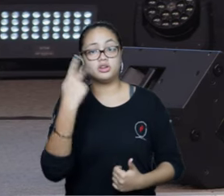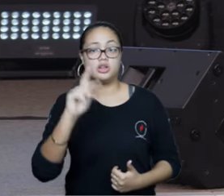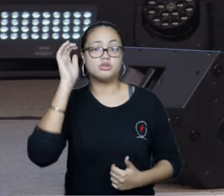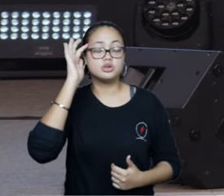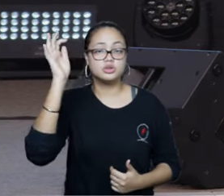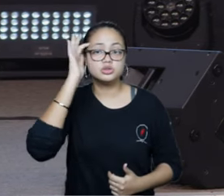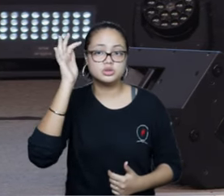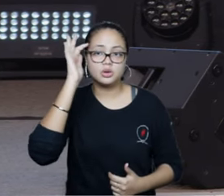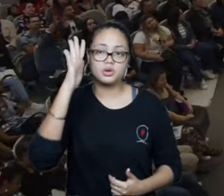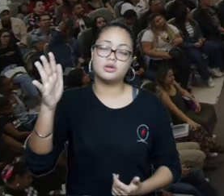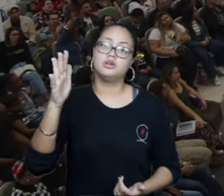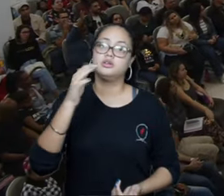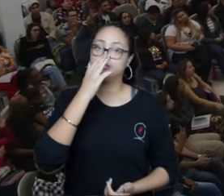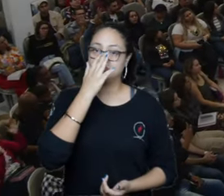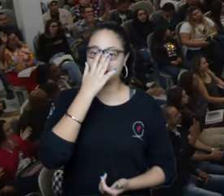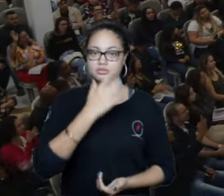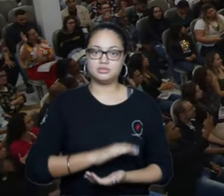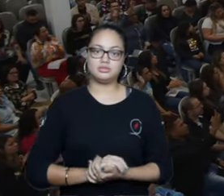sonhos